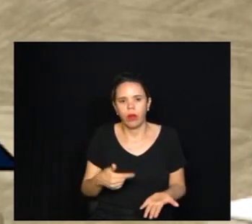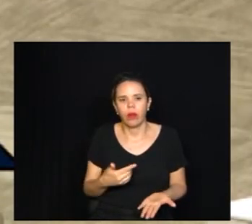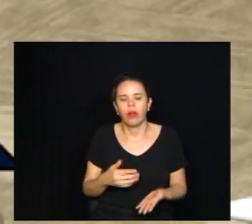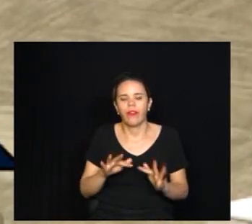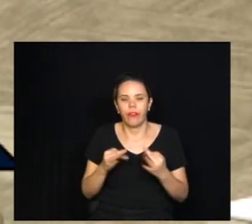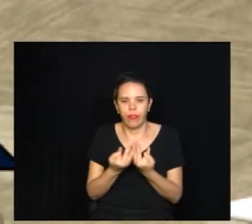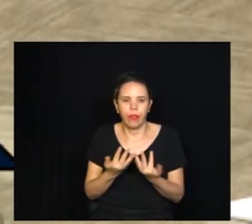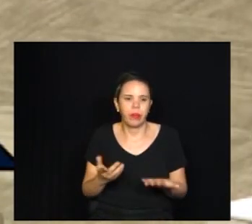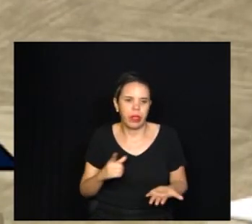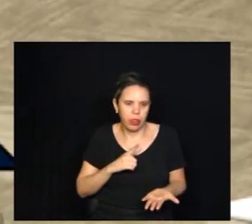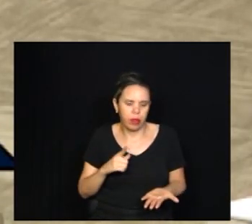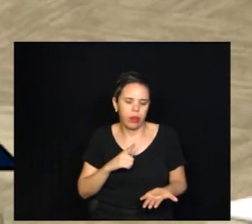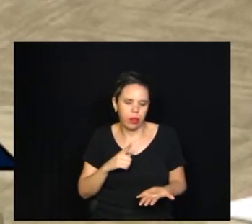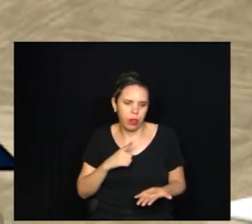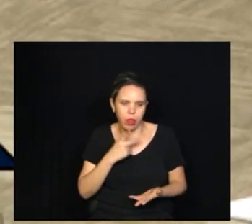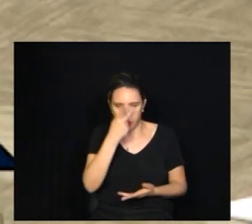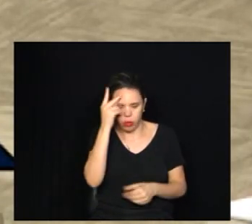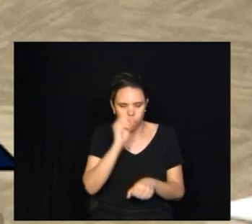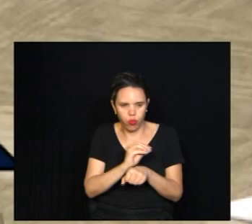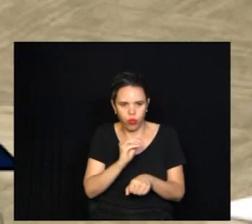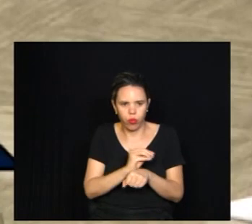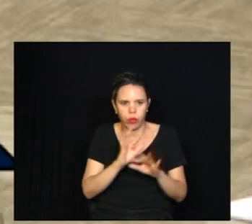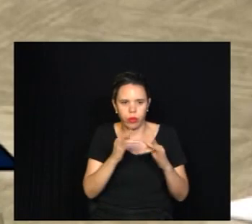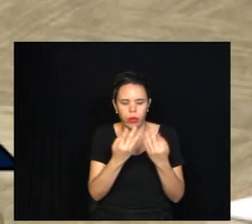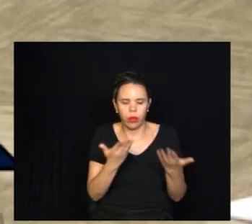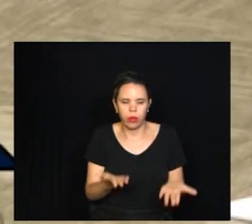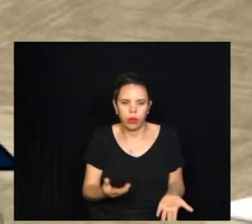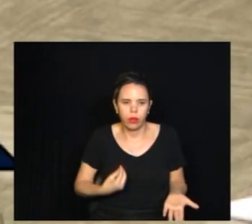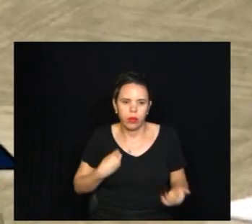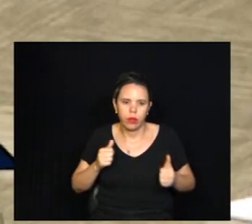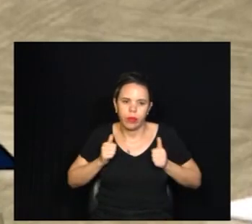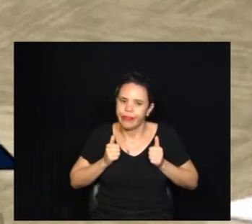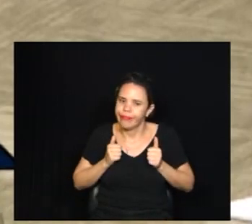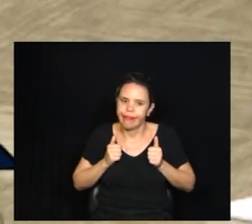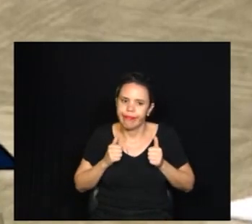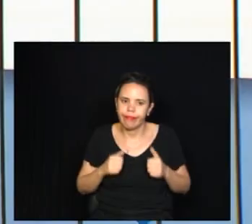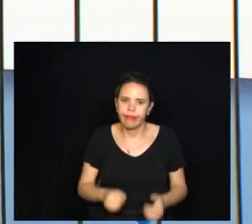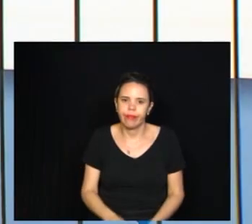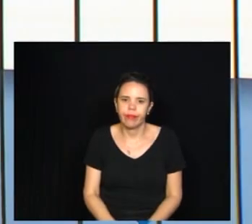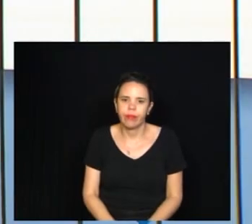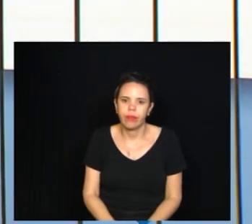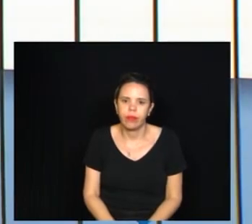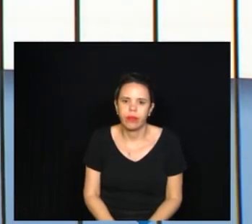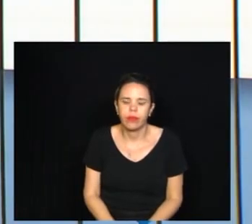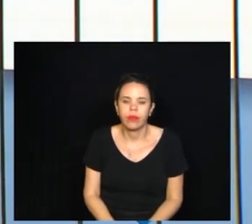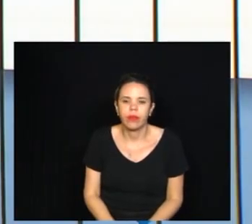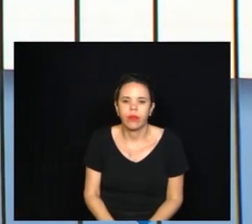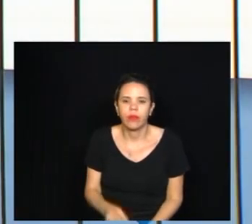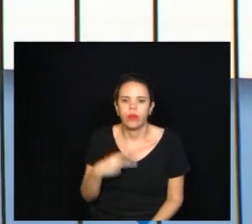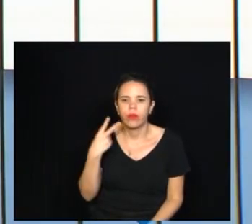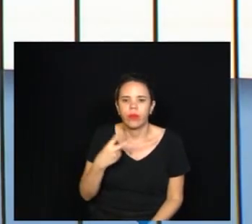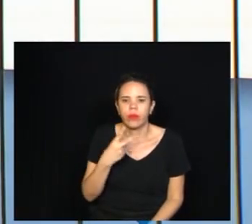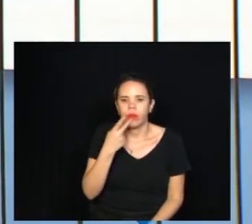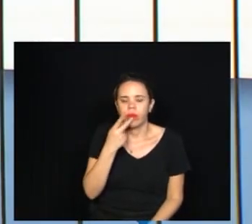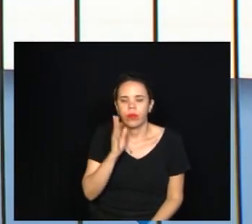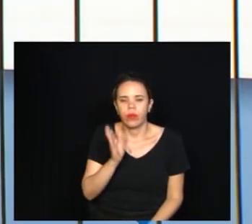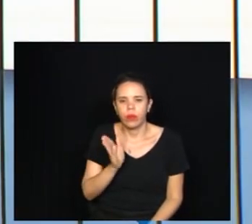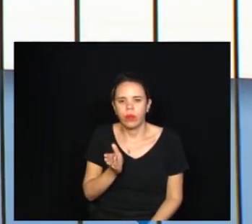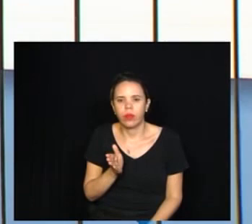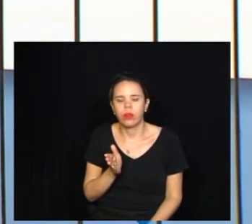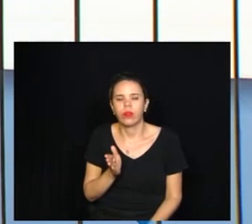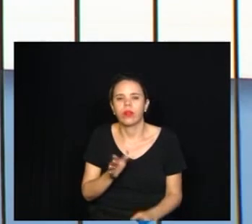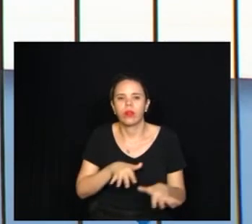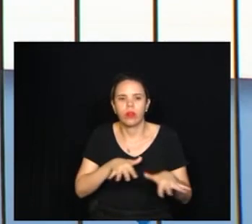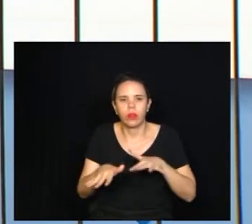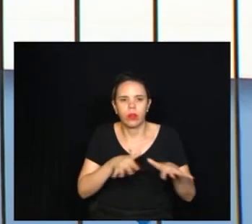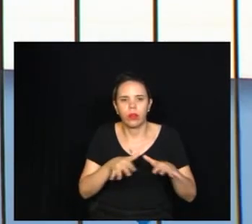pais de famílias, são pessoas que sustentam suas famílias e estarão desempregados. O vereador já